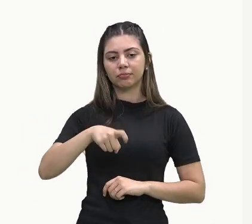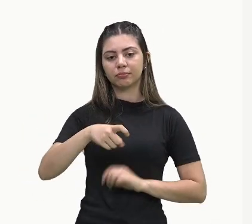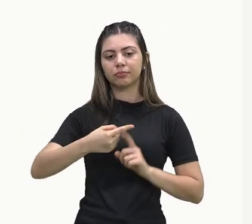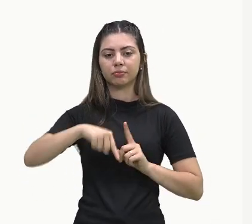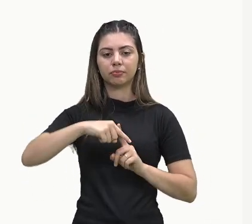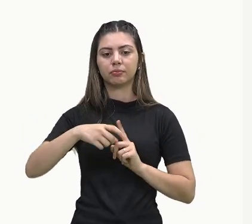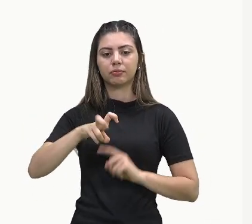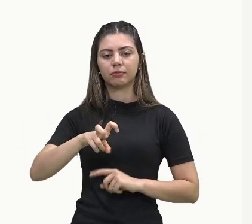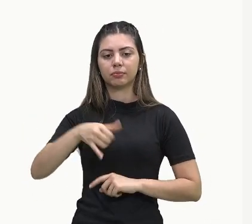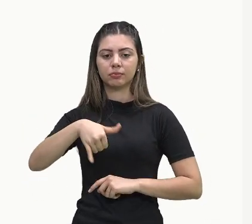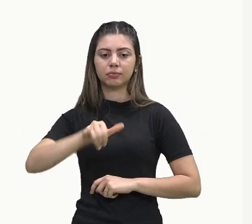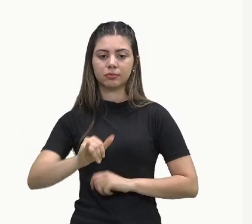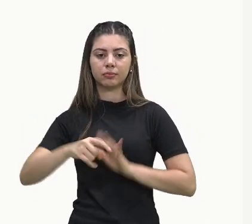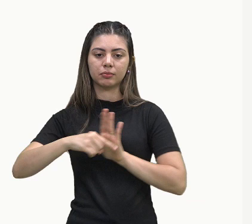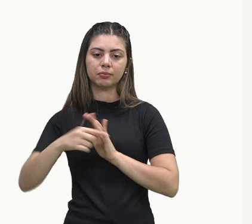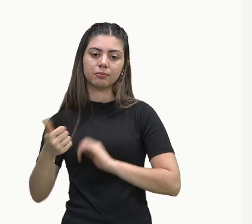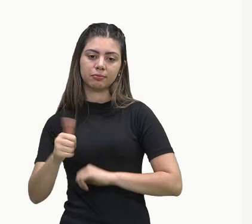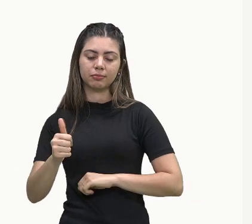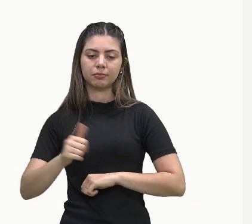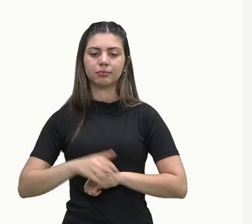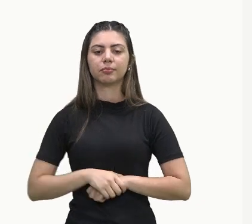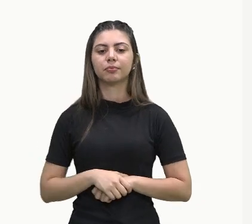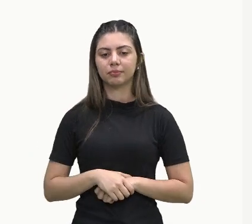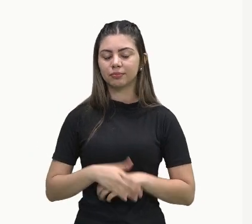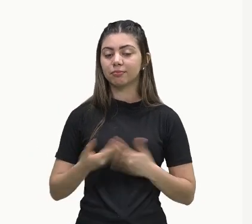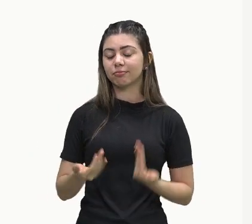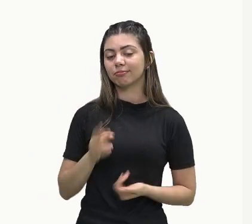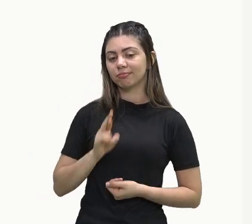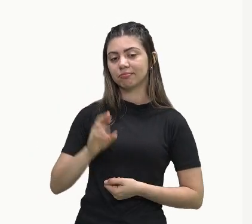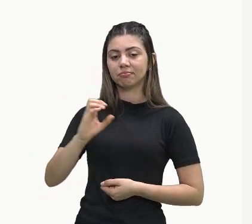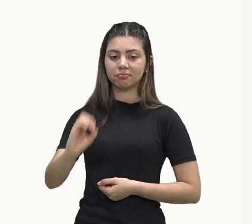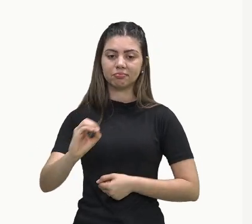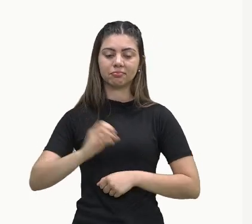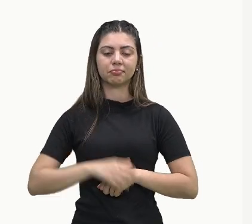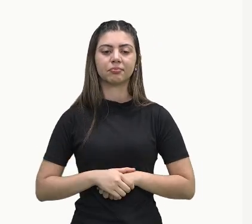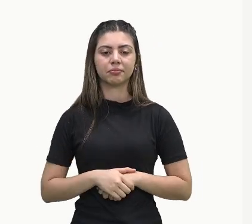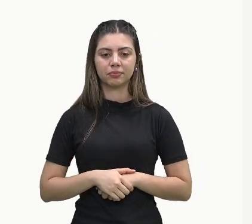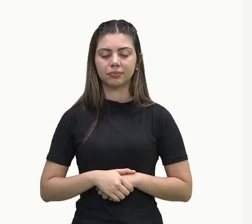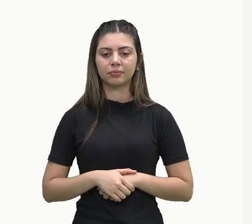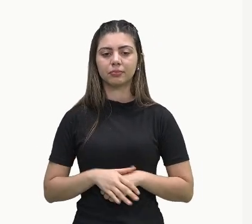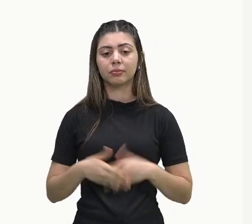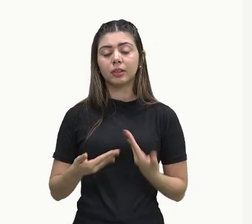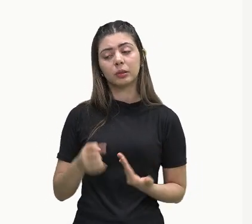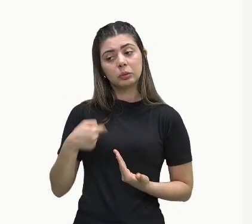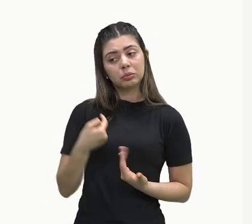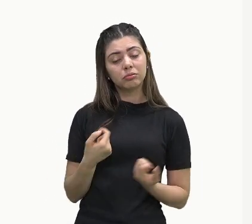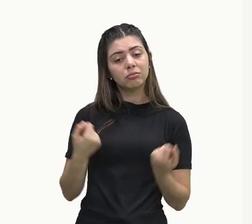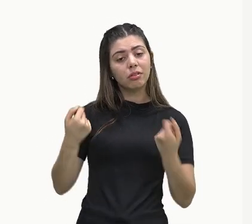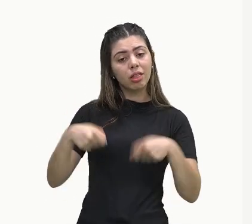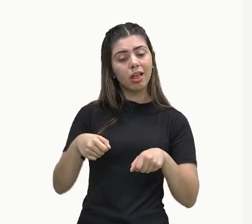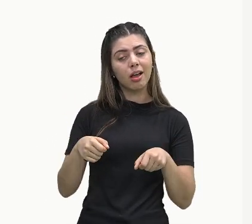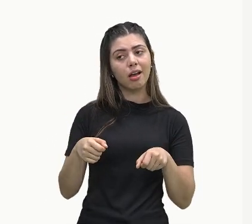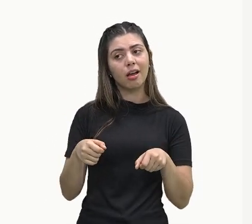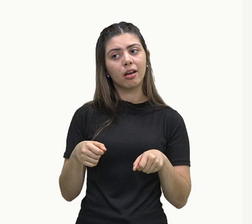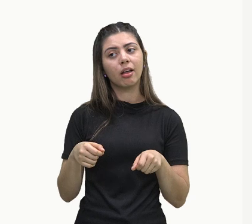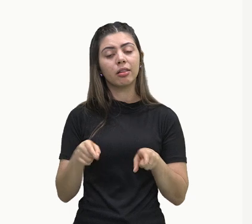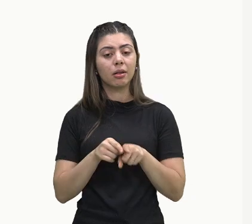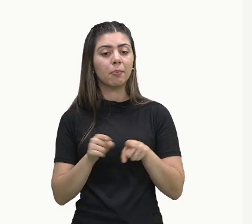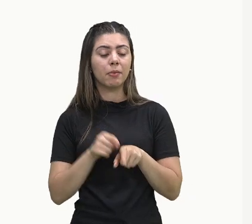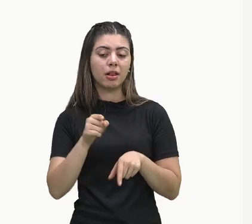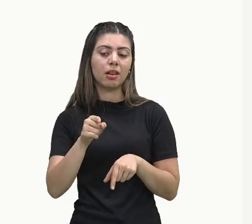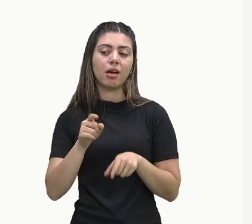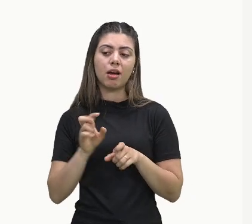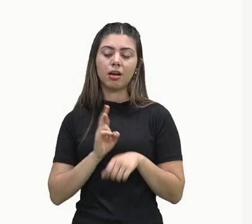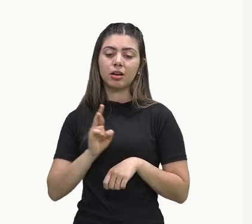-3x + 5y - 11 = a 0 né Nós poderíamos também chegar a esse mesmo